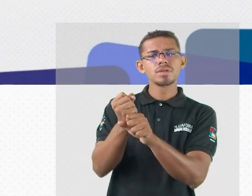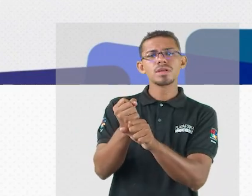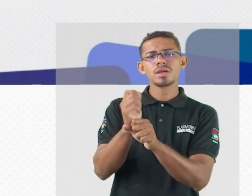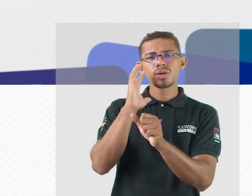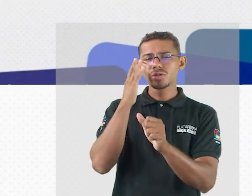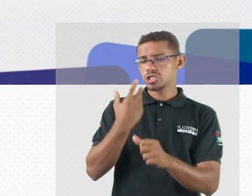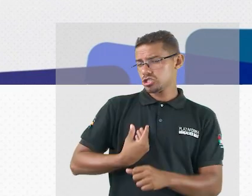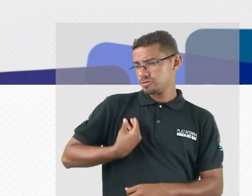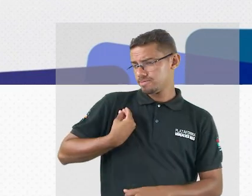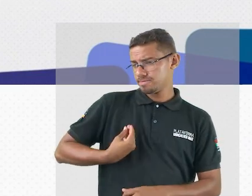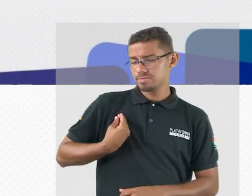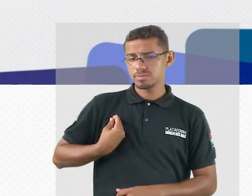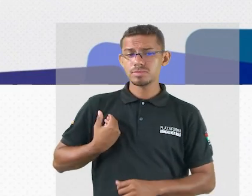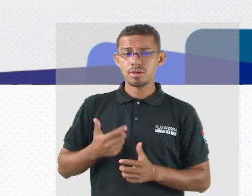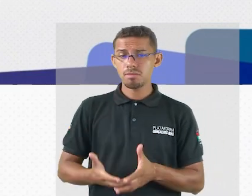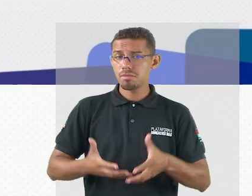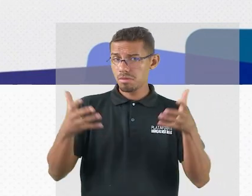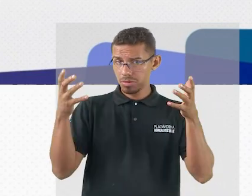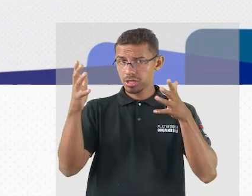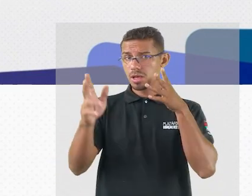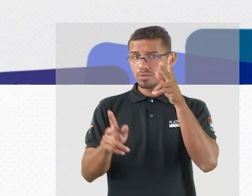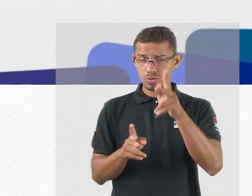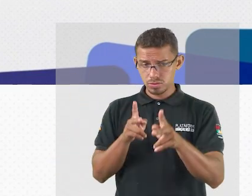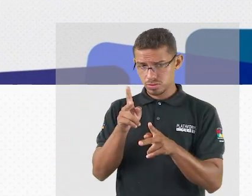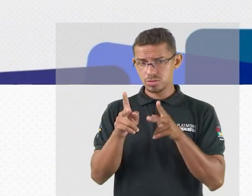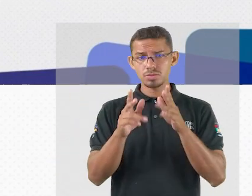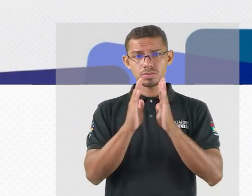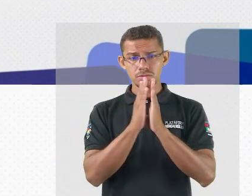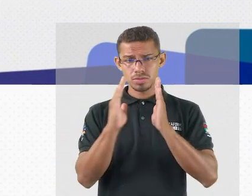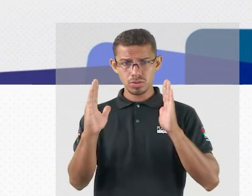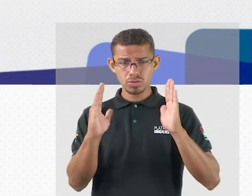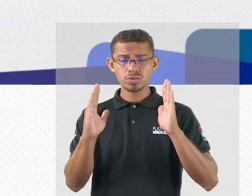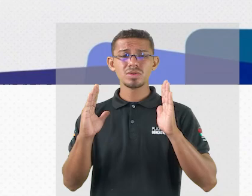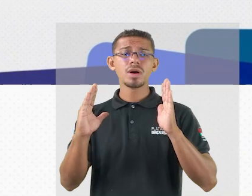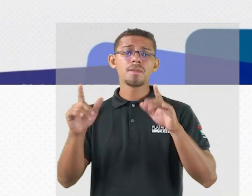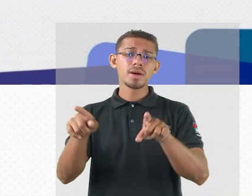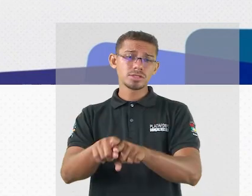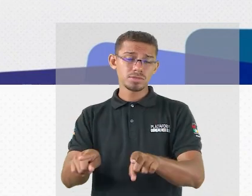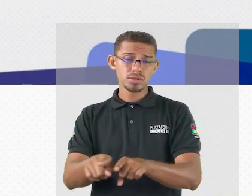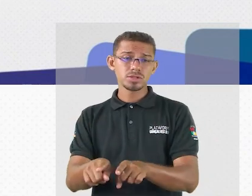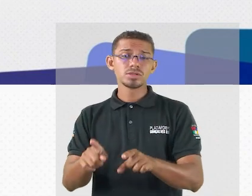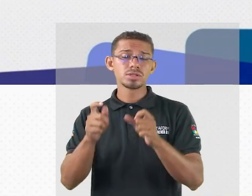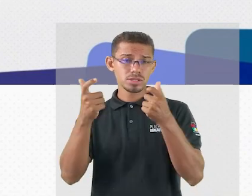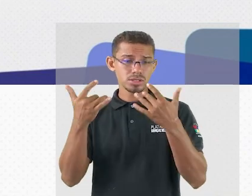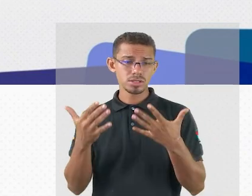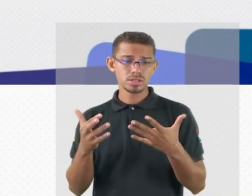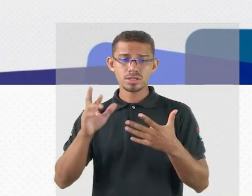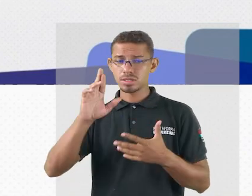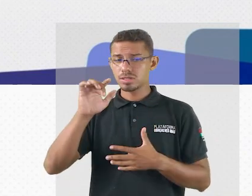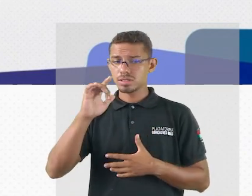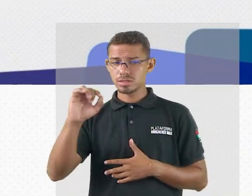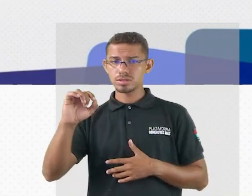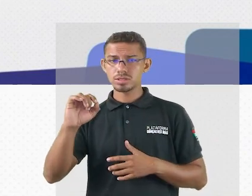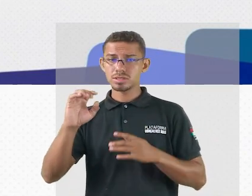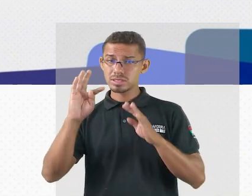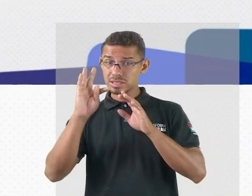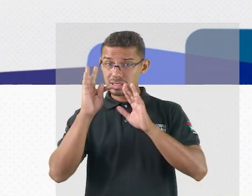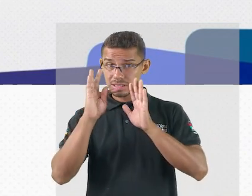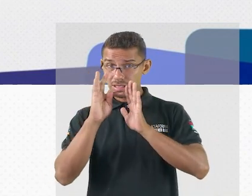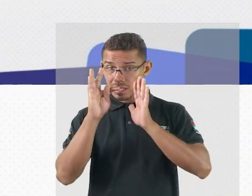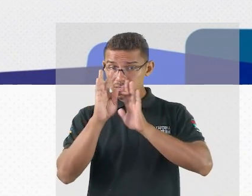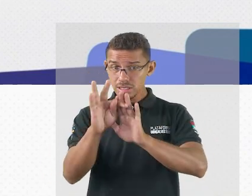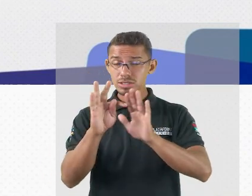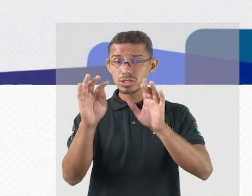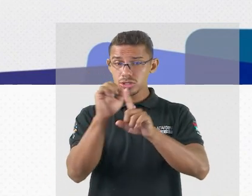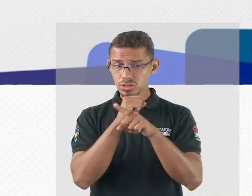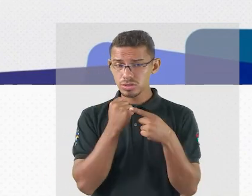de vida de uma boa parte da população naquele período, né, mas também traz as questões relacionadas às tensões sociais e políticas